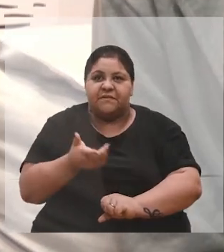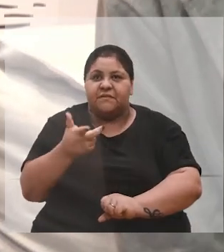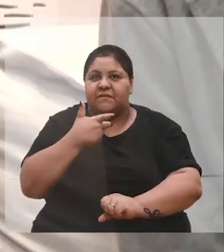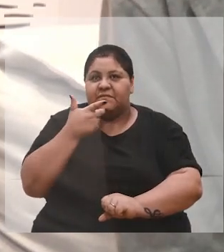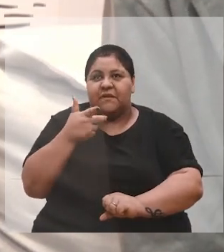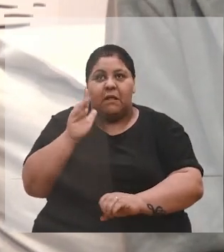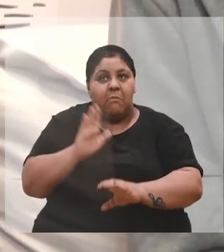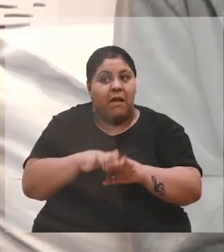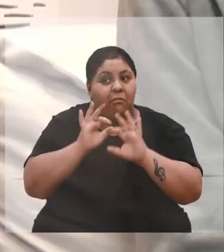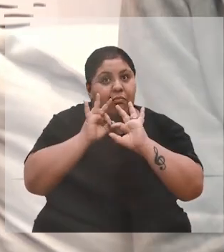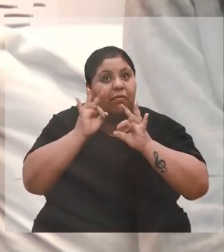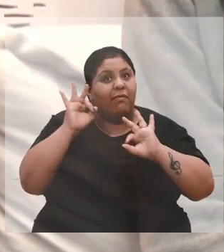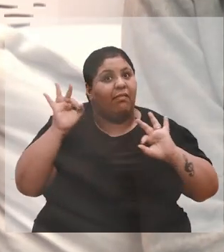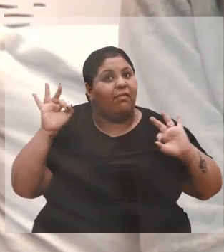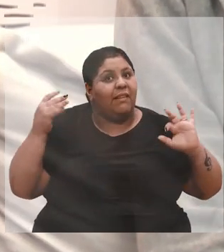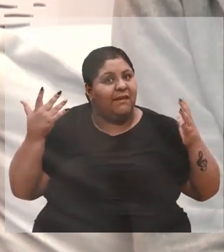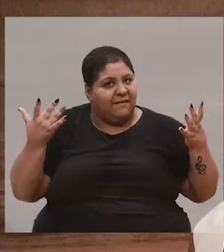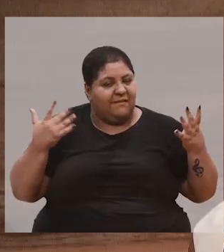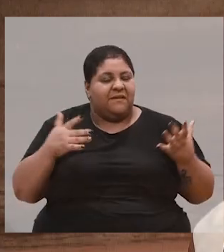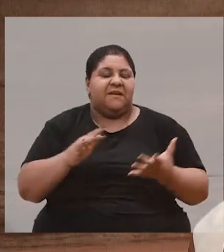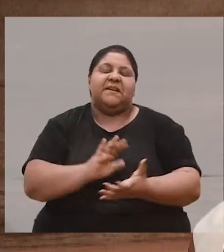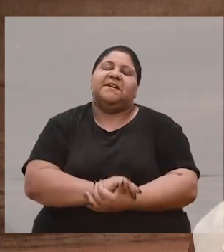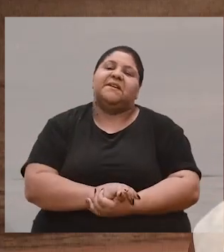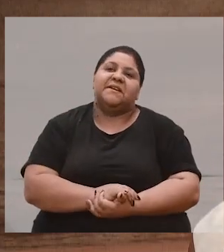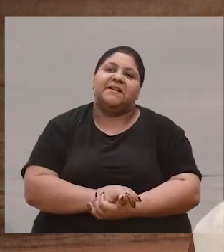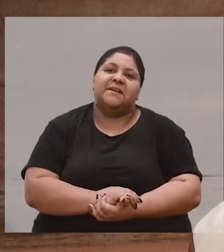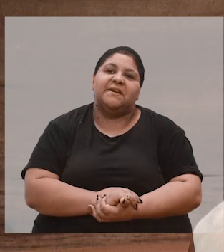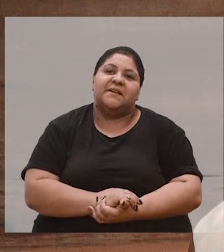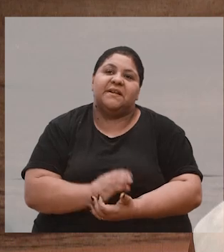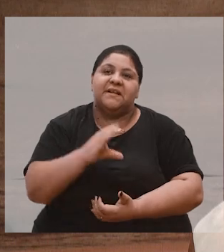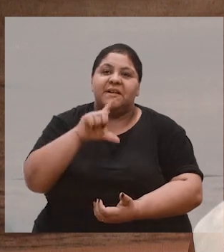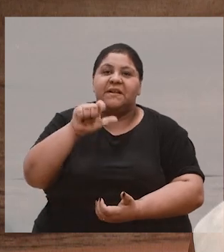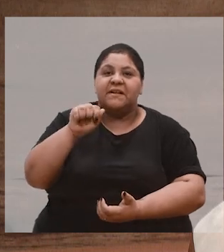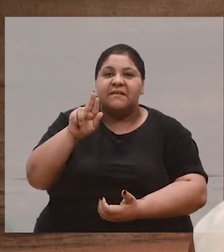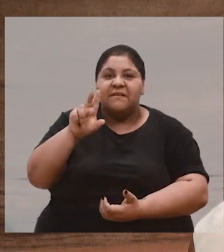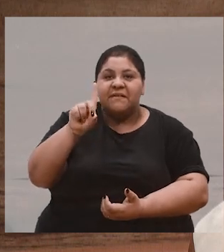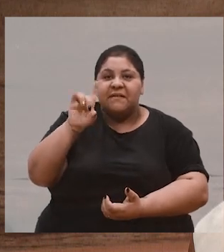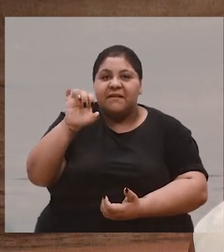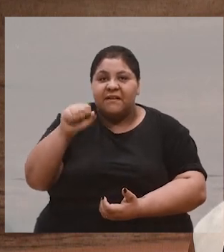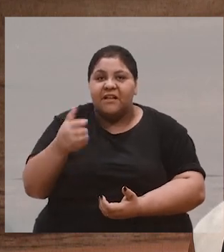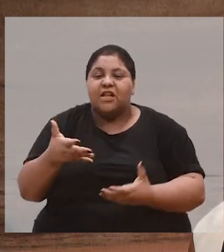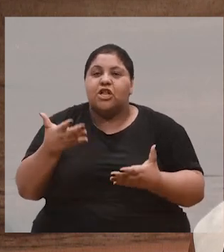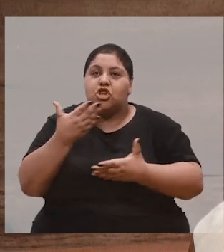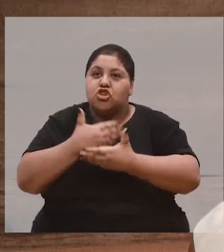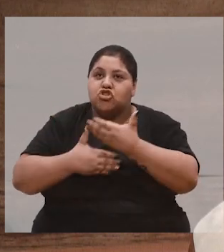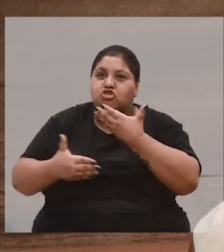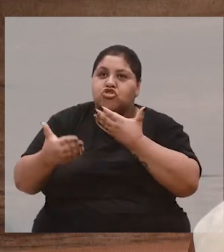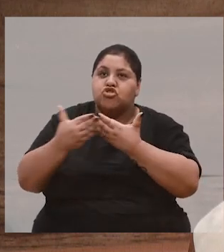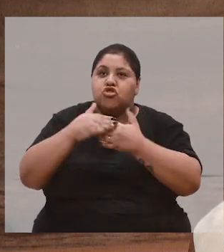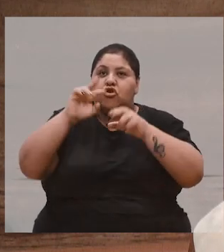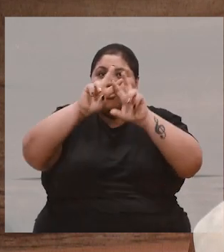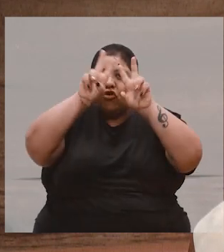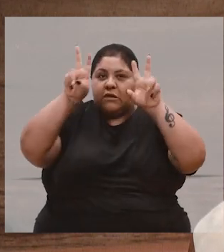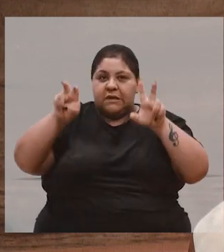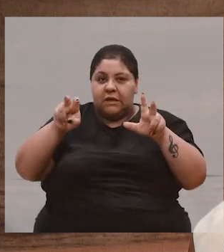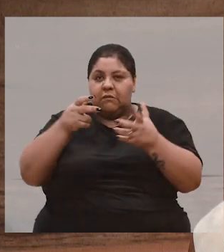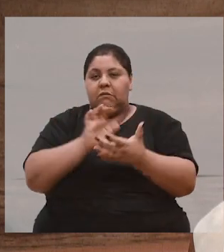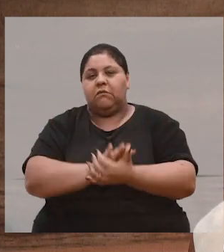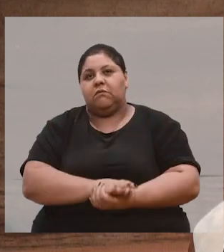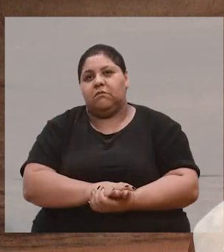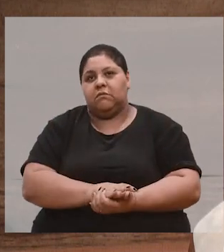ele iria falar mais coisa. É. E, Cláudia Daniela, a partir de toda essa abordagem, seja